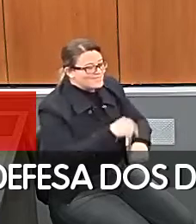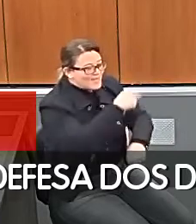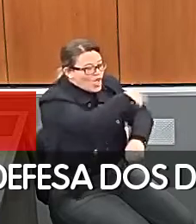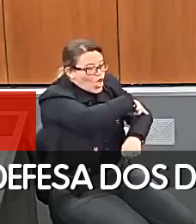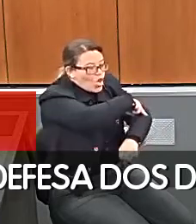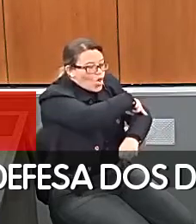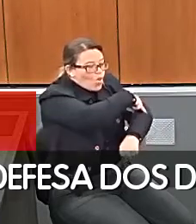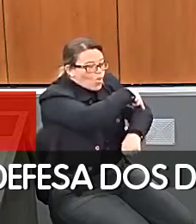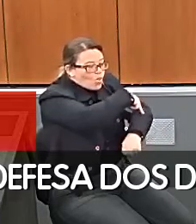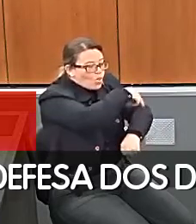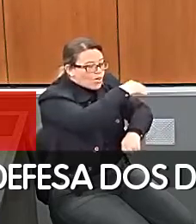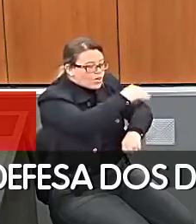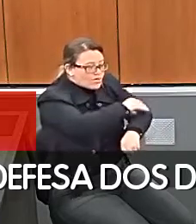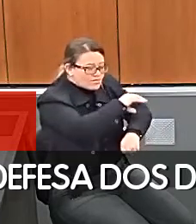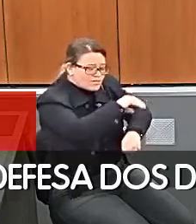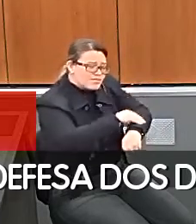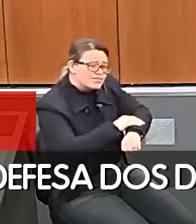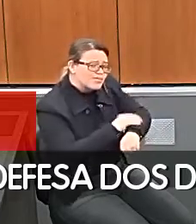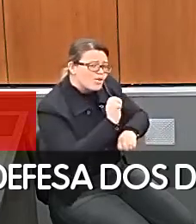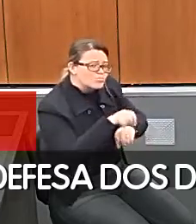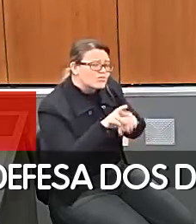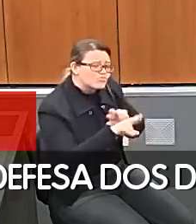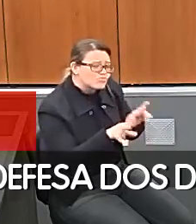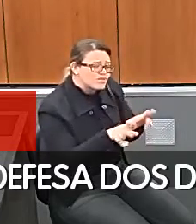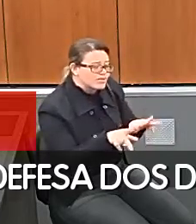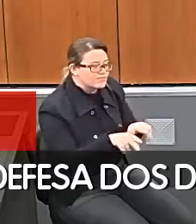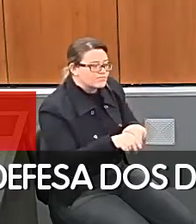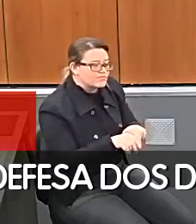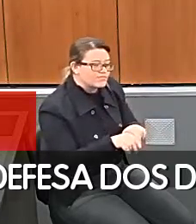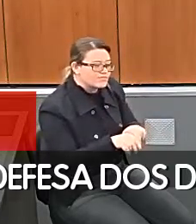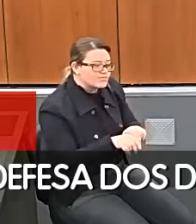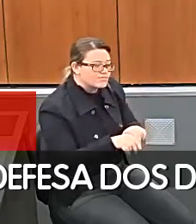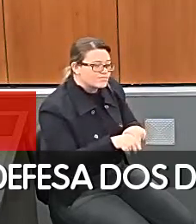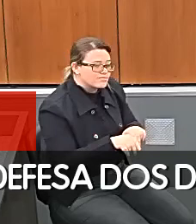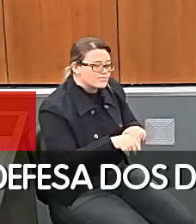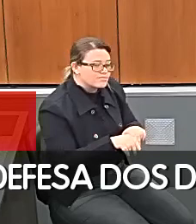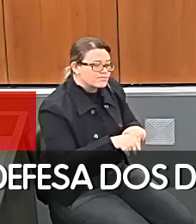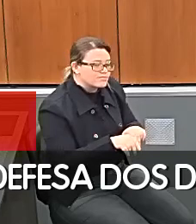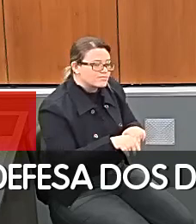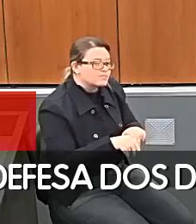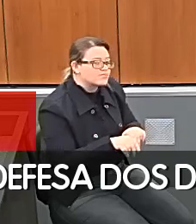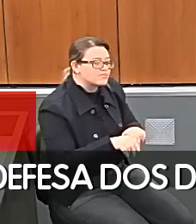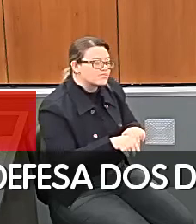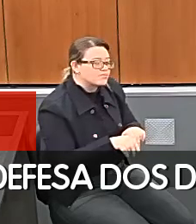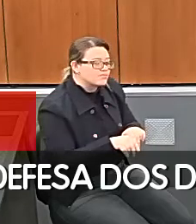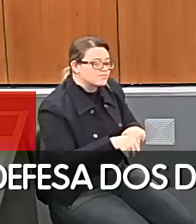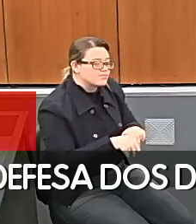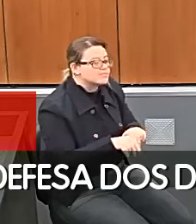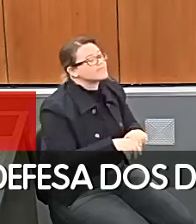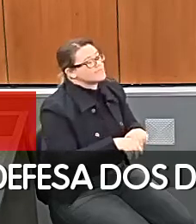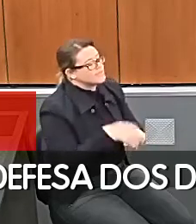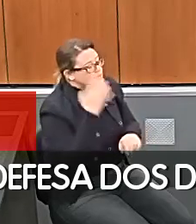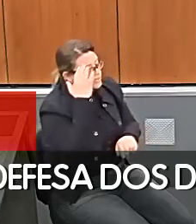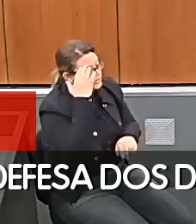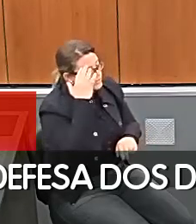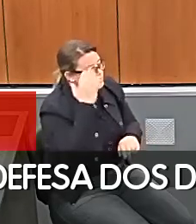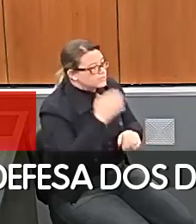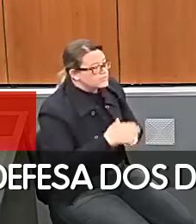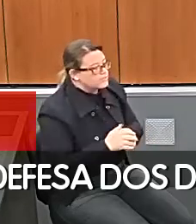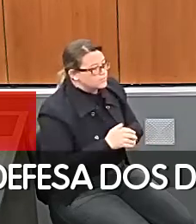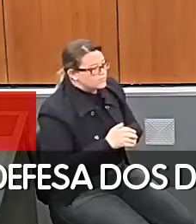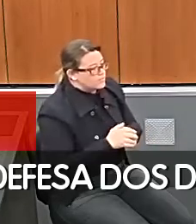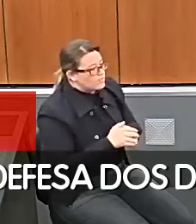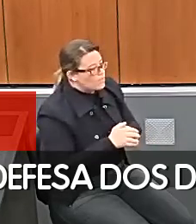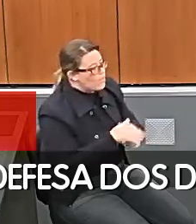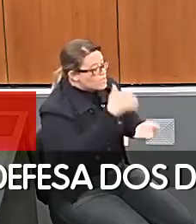ficar quietinhos, acomodados também, não. Nós estamos tendo a força da Assembleia. O que mais nós queremos? É trabalhar. O principal nós